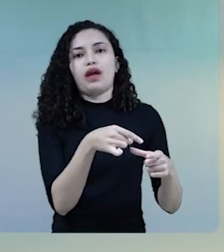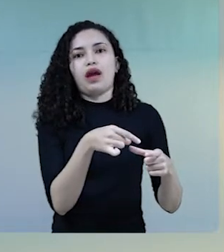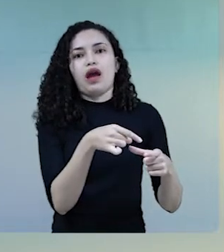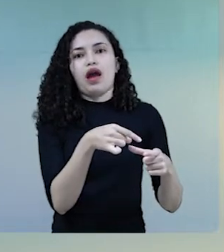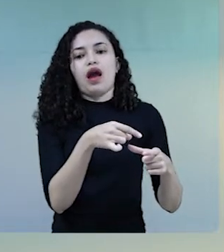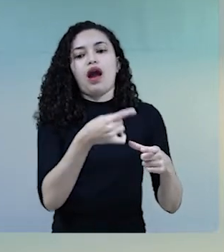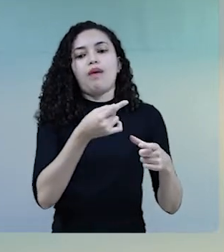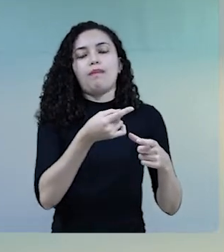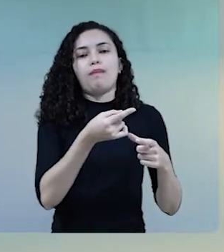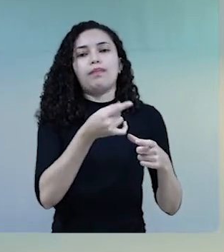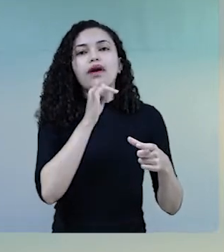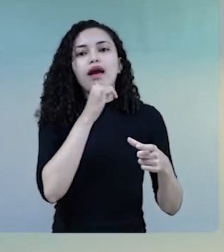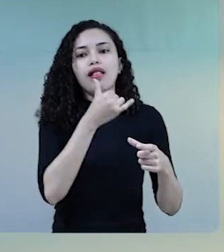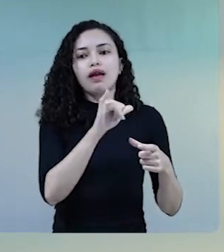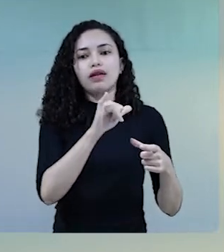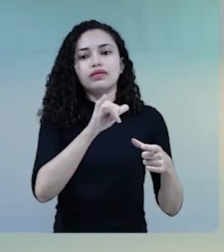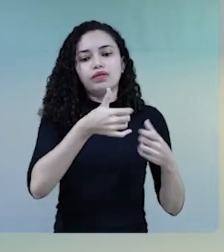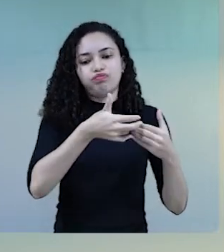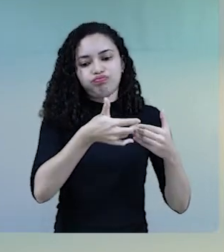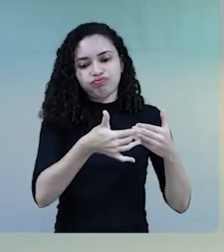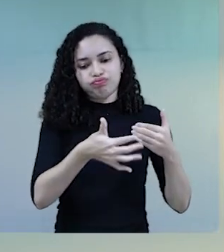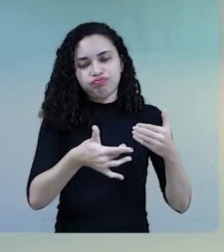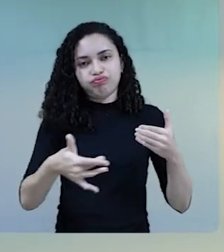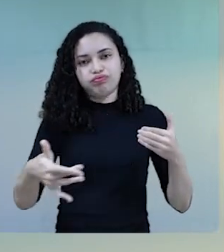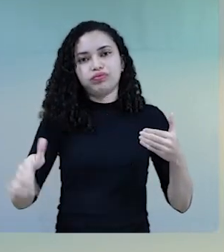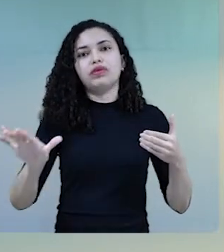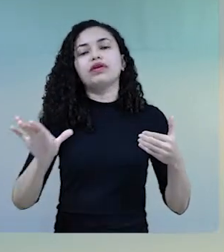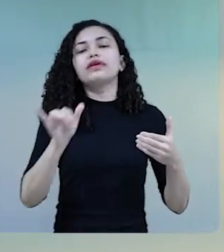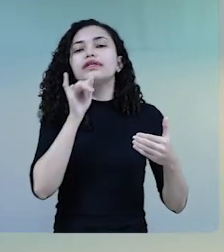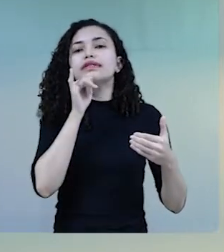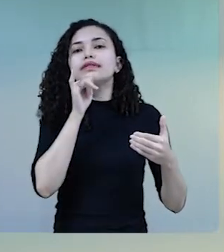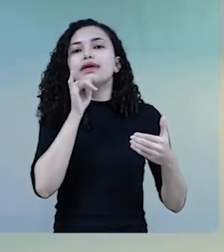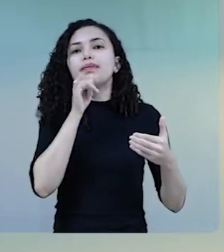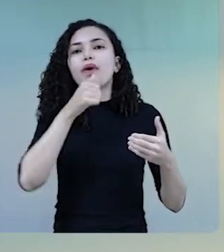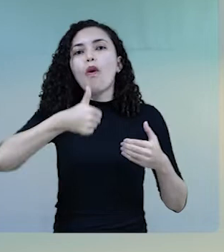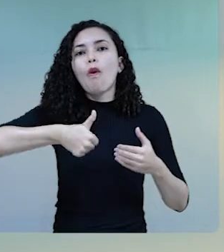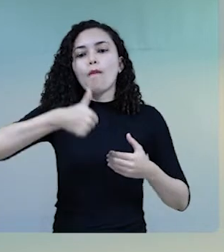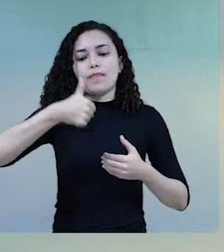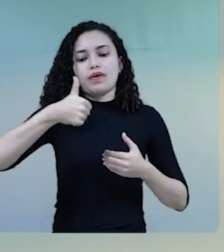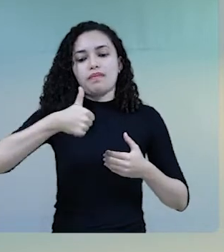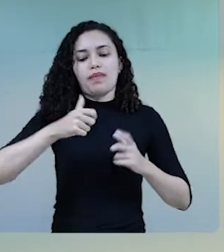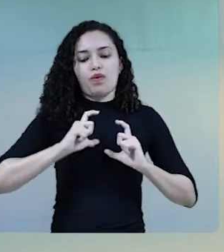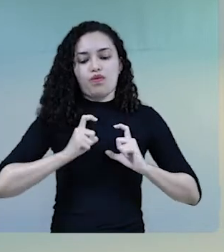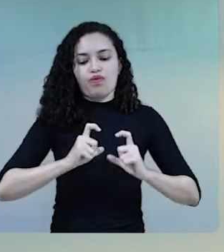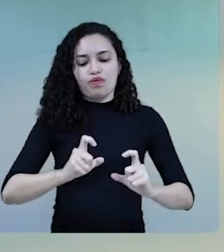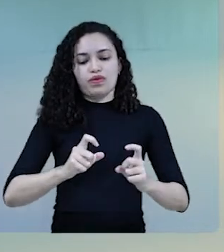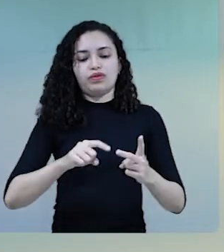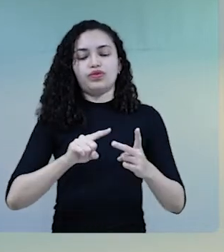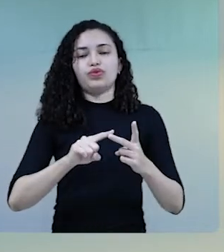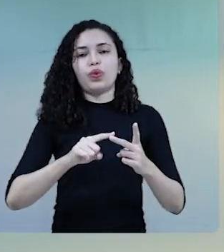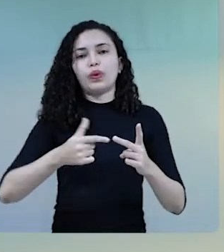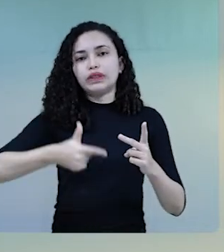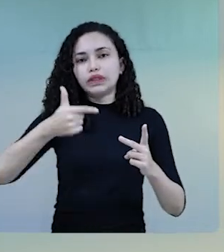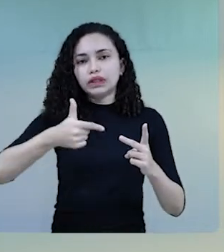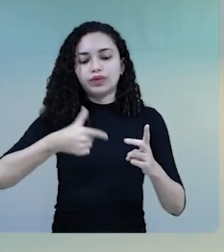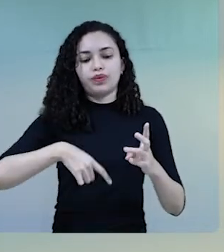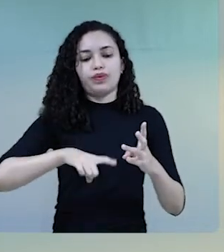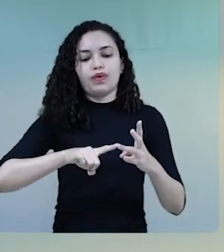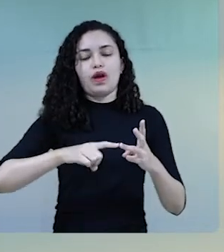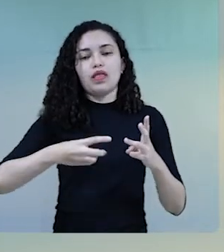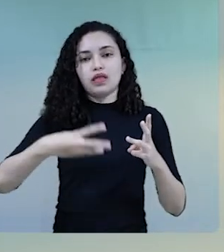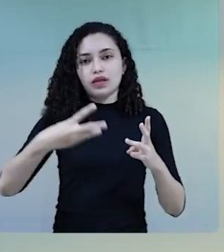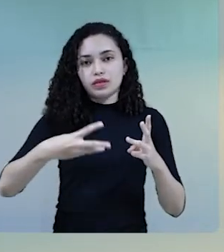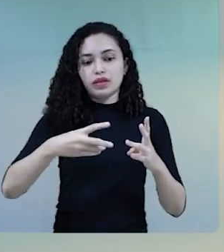E essa corrente elétrica ela vai passar aqui no primeiro resistor, passa no segundo resistor e também passa no terceiro